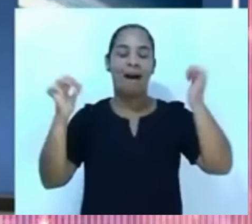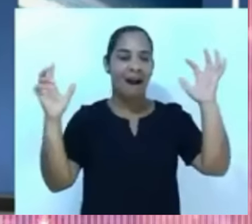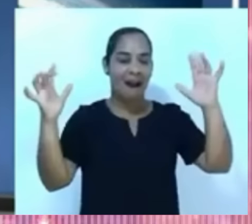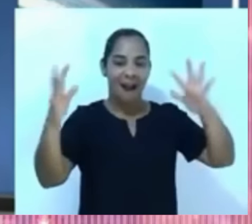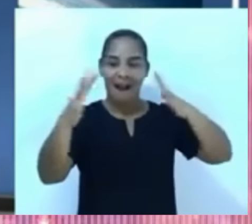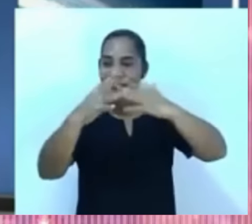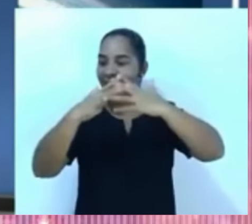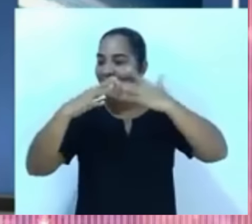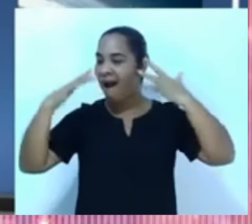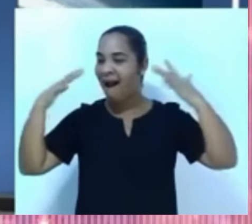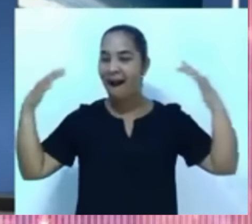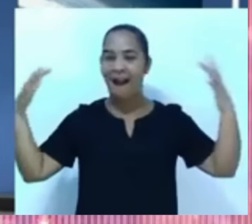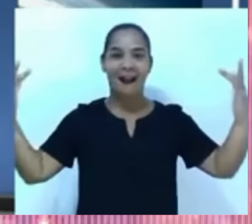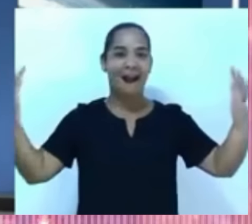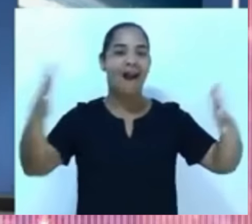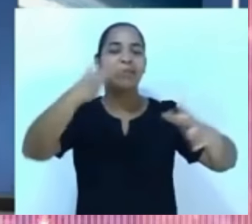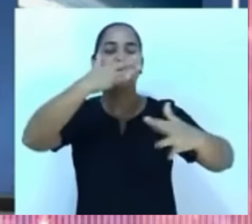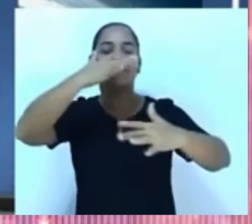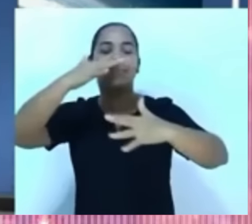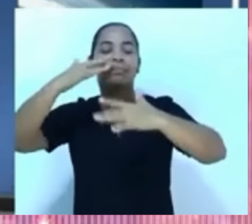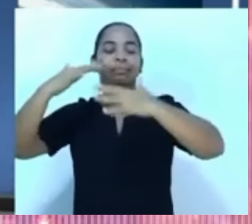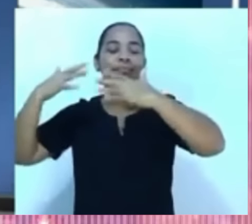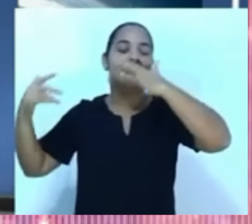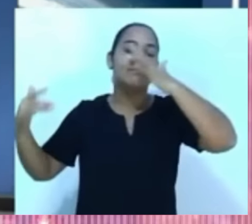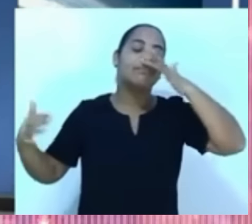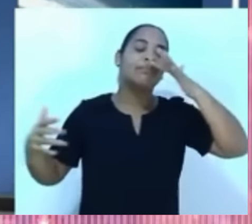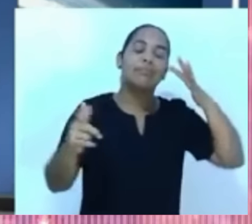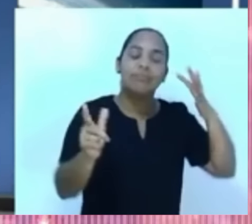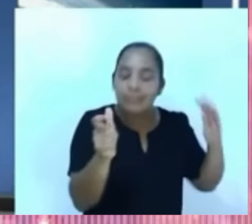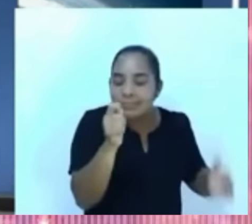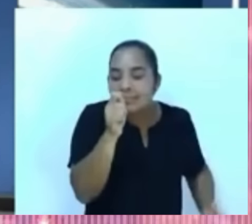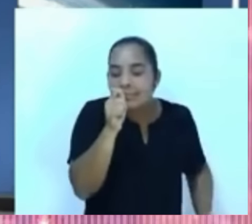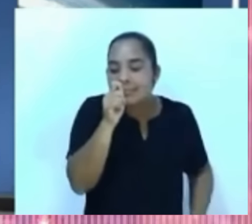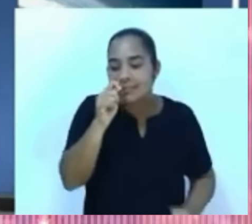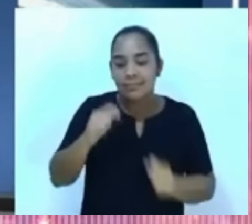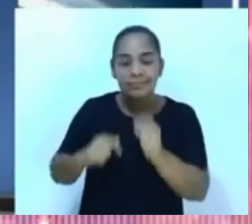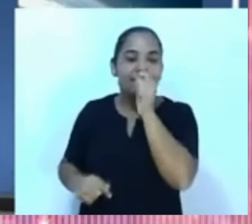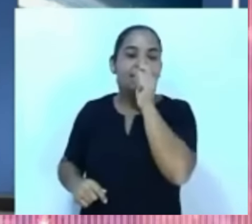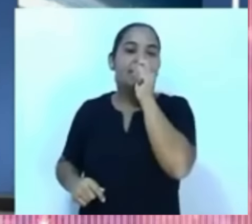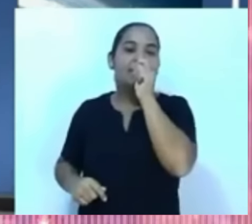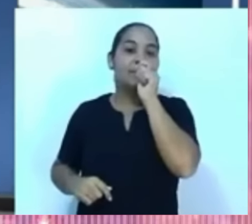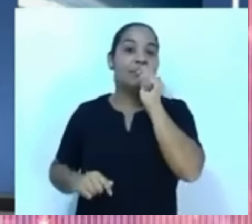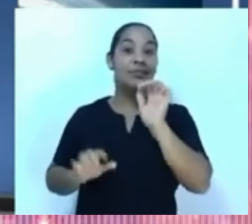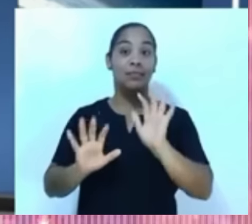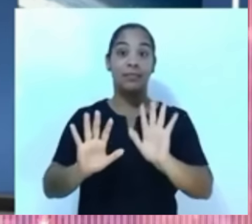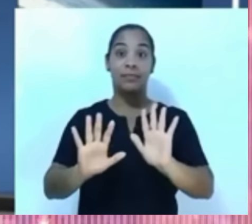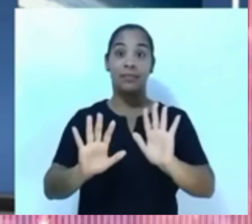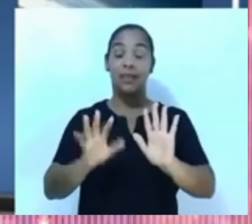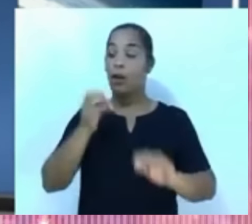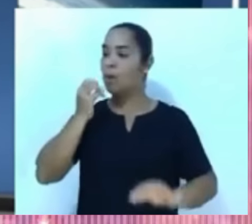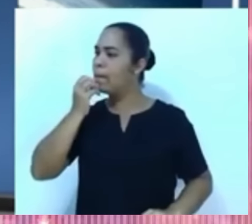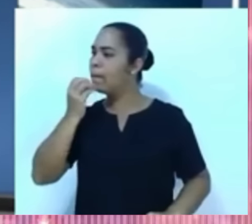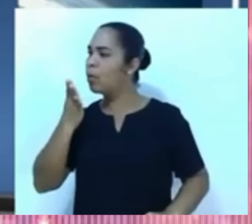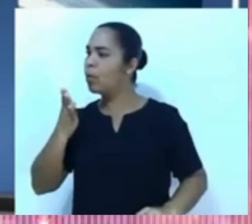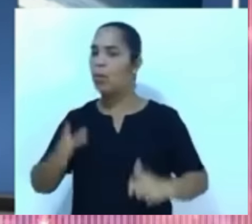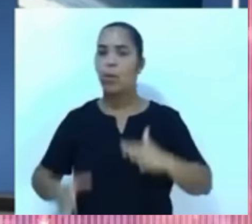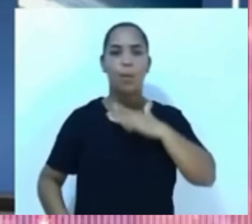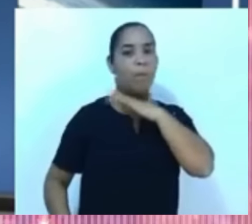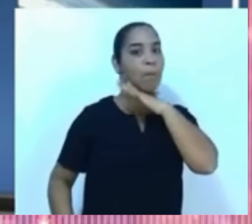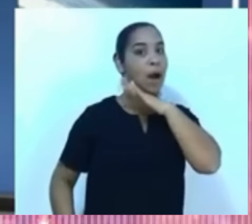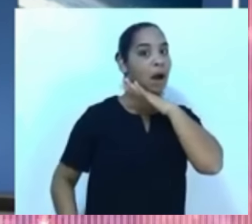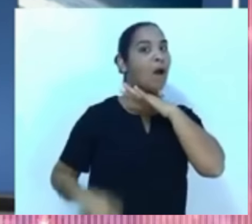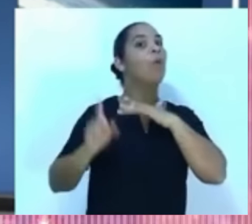sinfonia de perfume nas pétalas delicadas então a questão do bem e do mal é muito importante